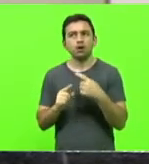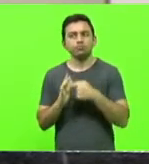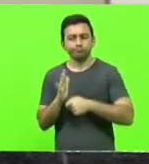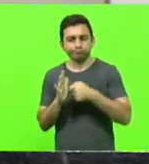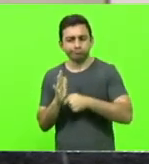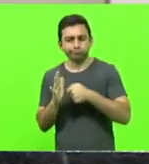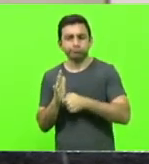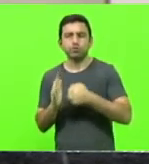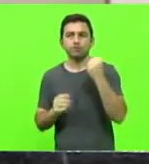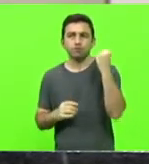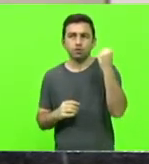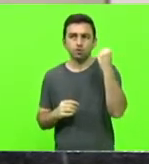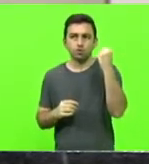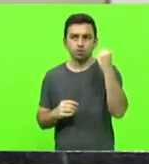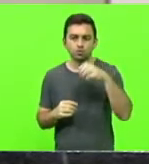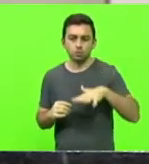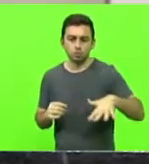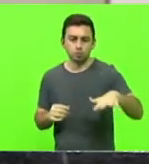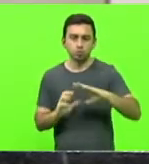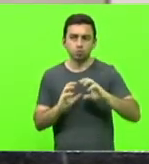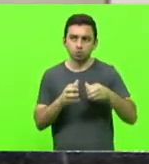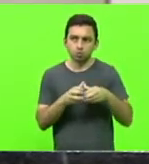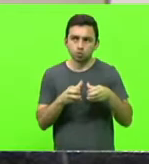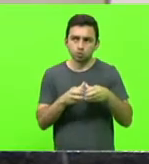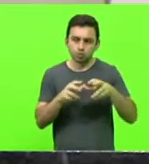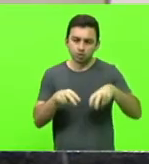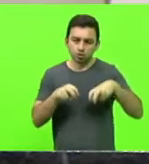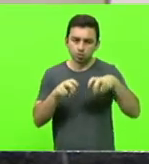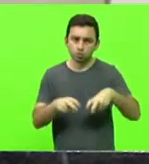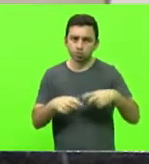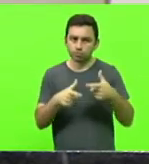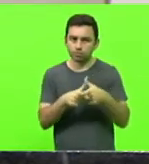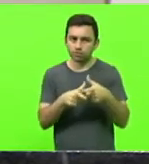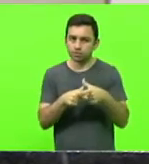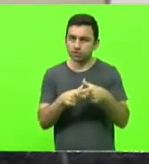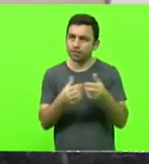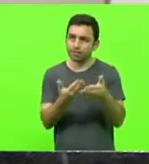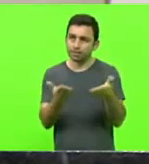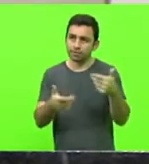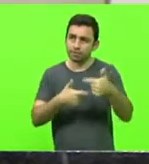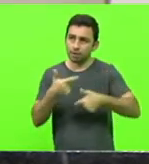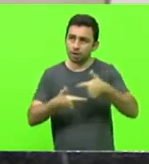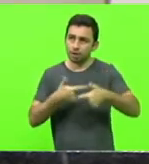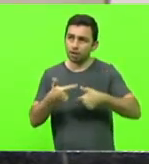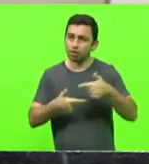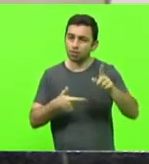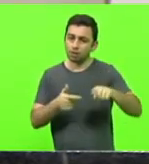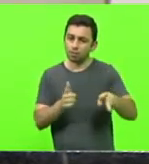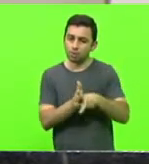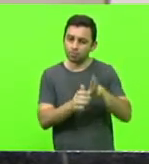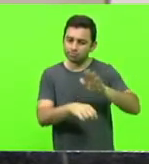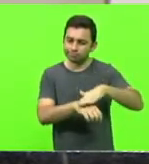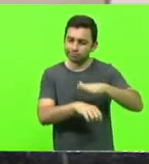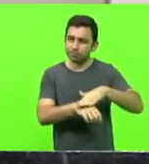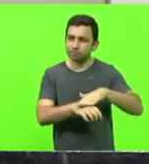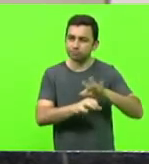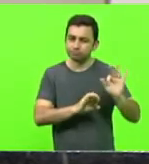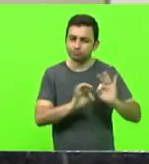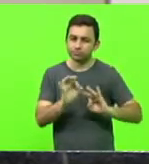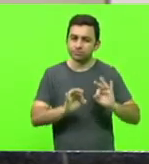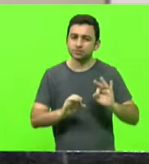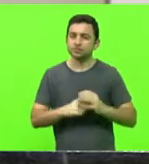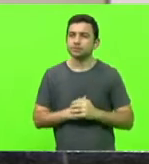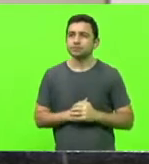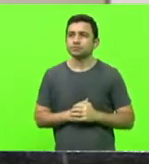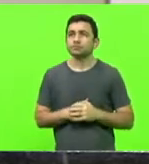forte por parte dos nossos pequenos agricultores que trabalham com o queijo artesanal. O que está precisando é